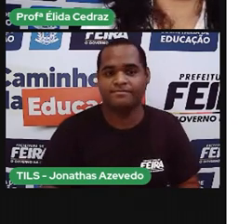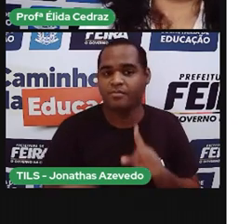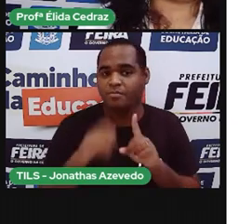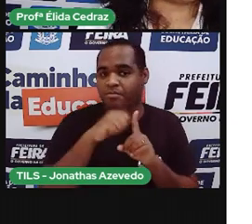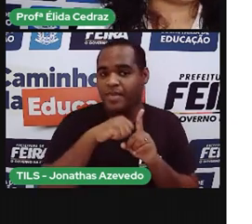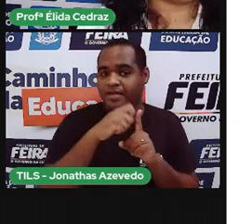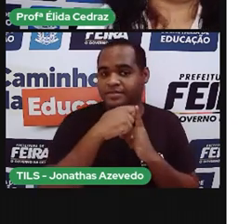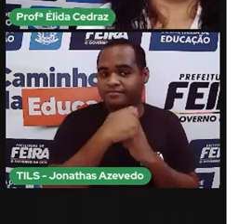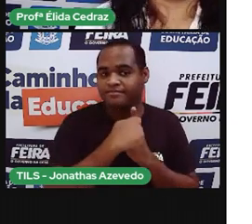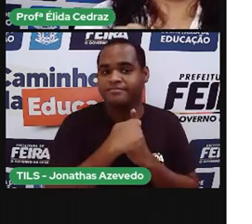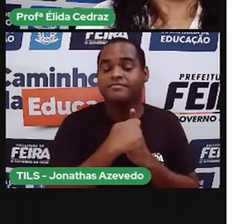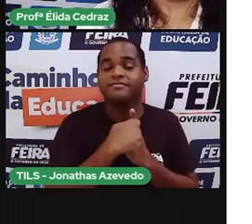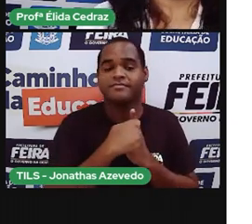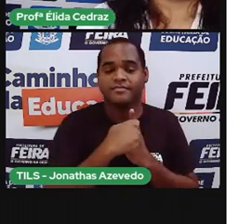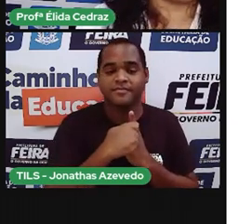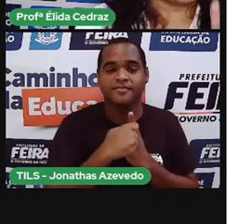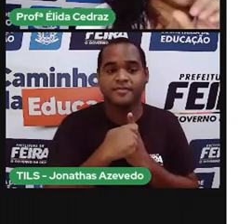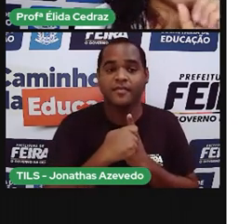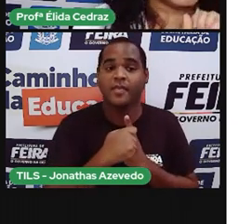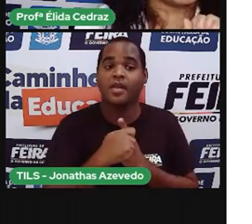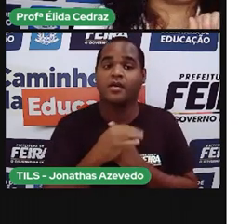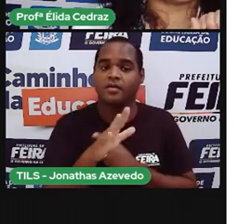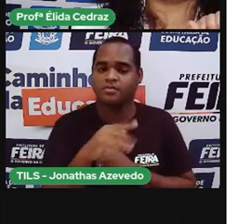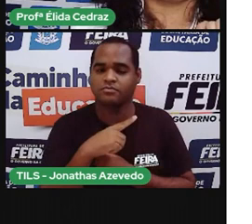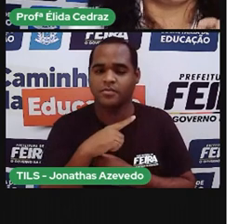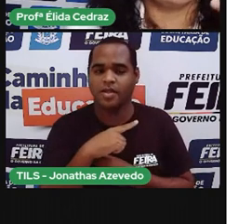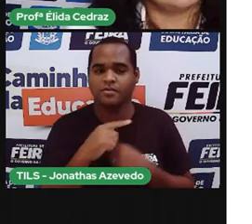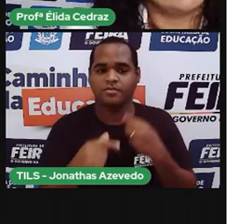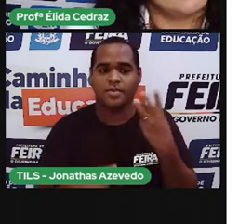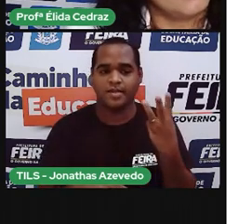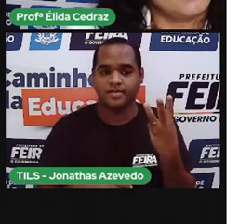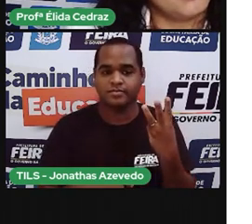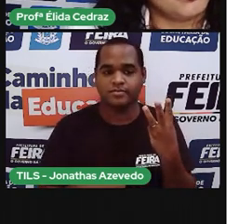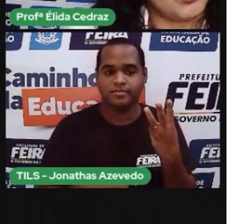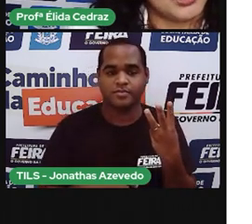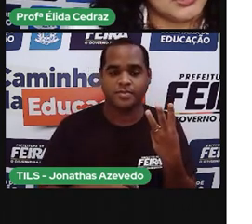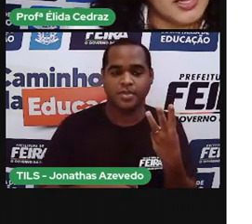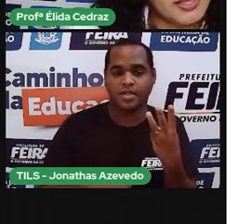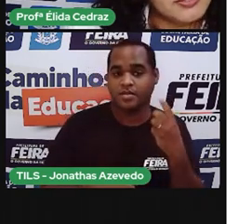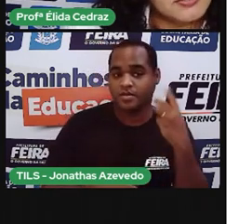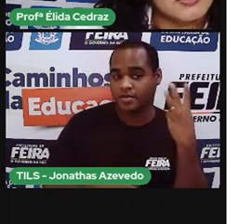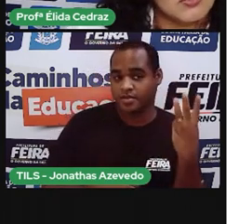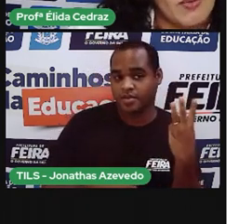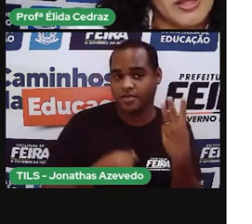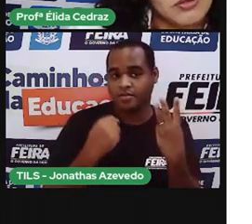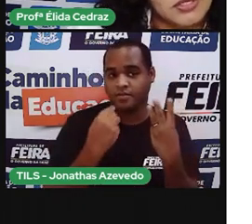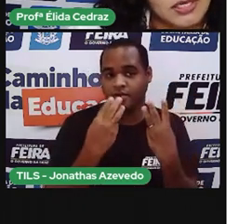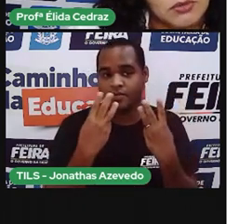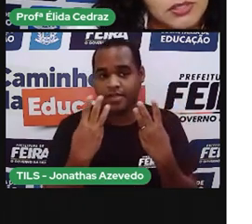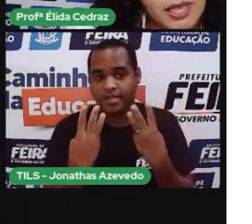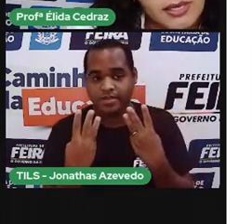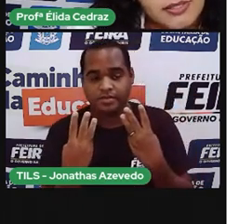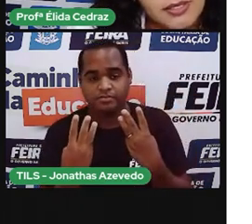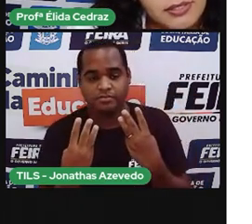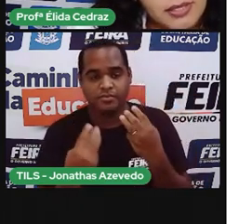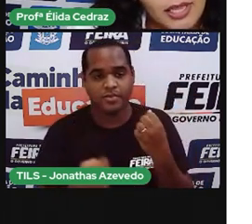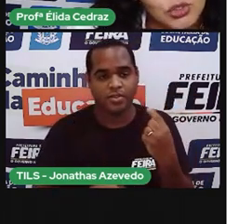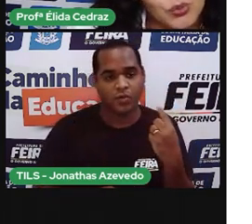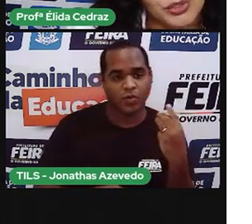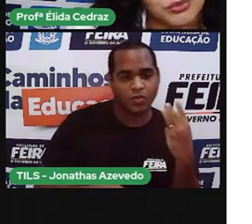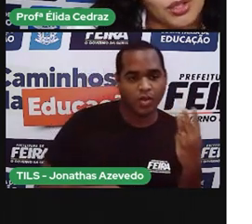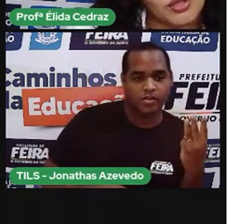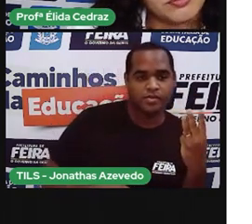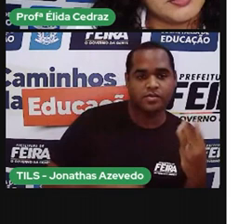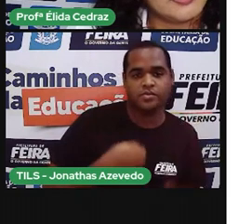ó, a banana. As penquinhas com 3, ó. 1, 2, 3, 4, 5, 6,